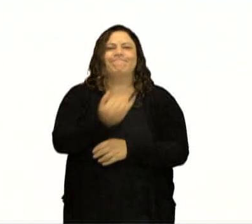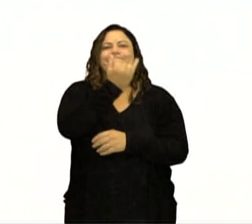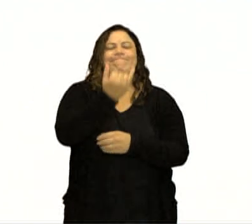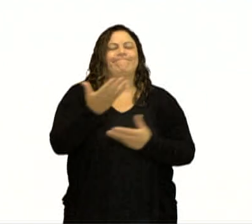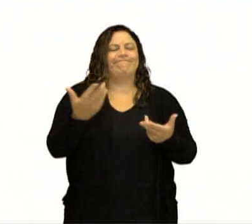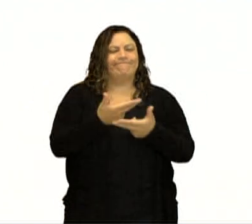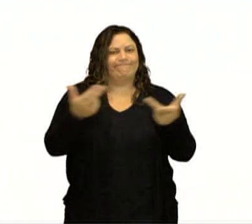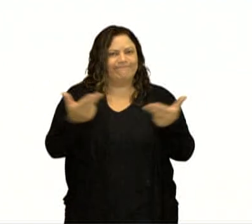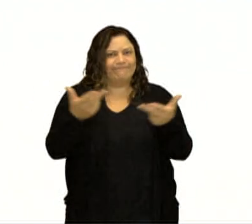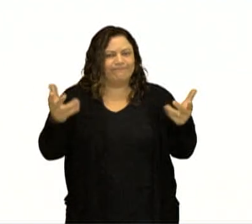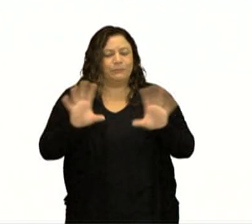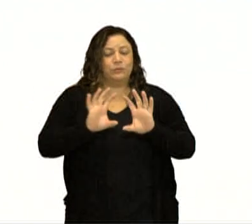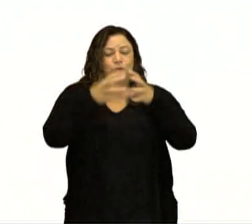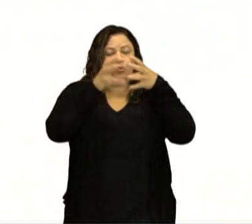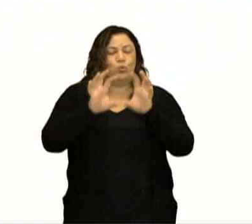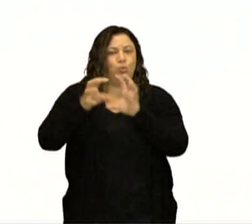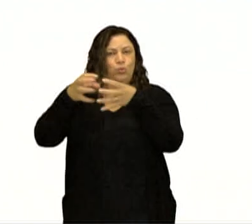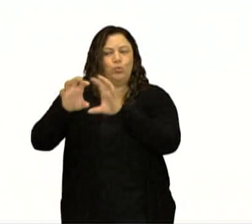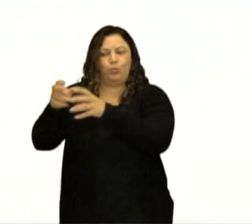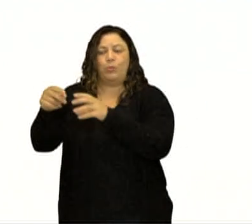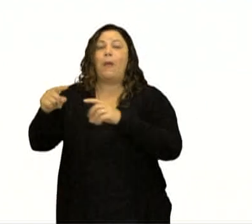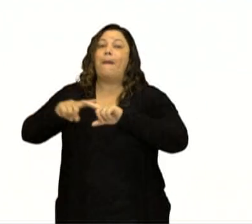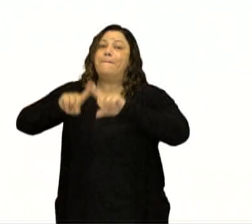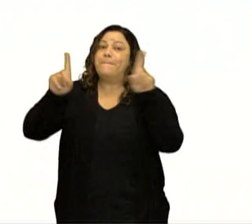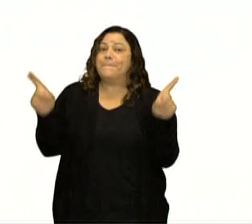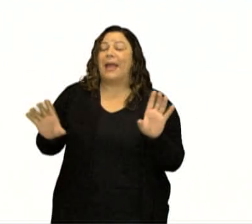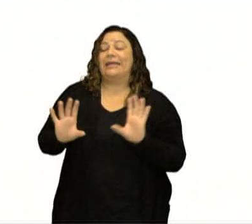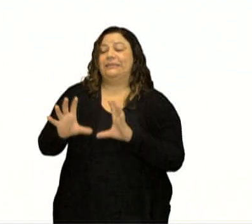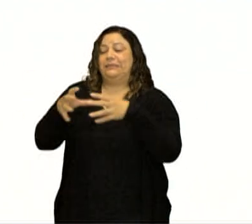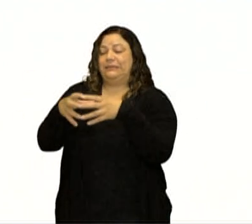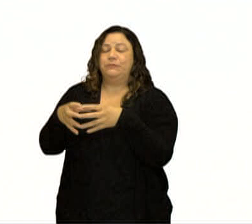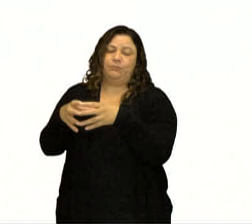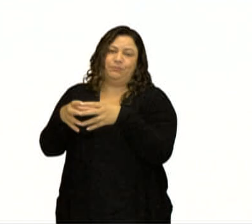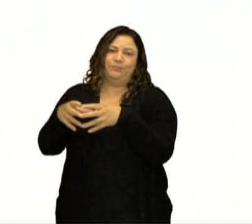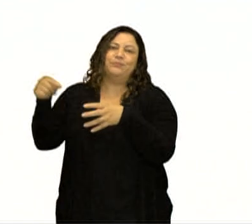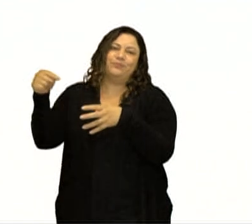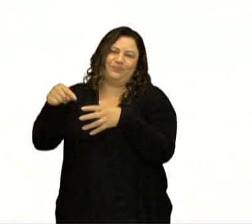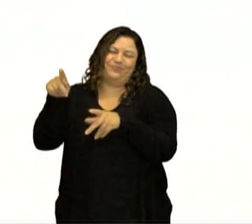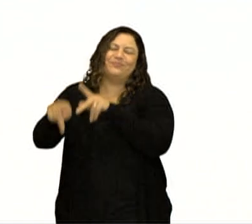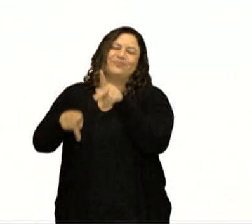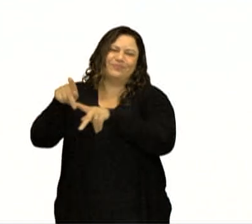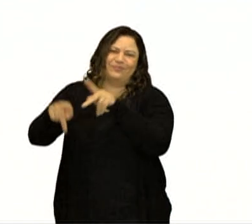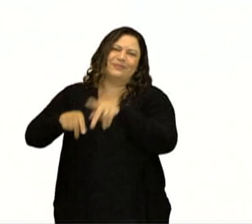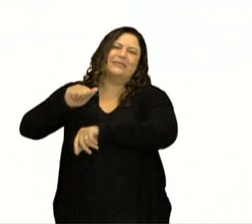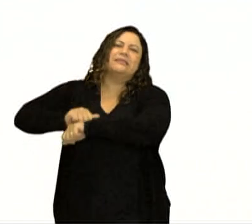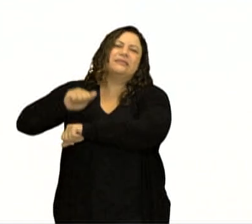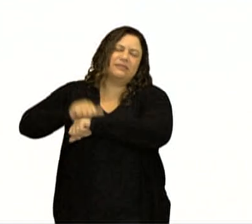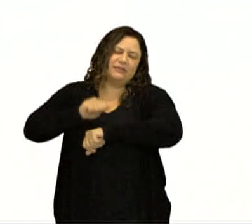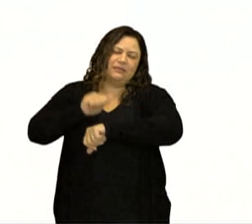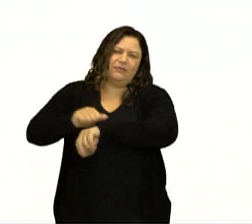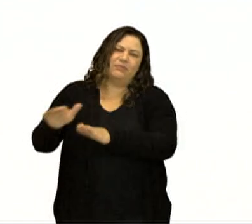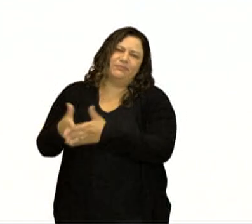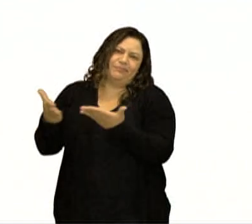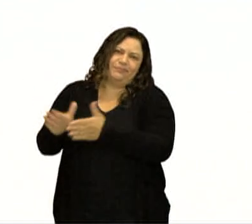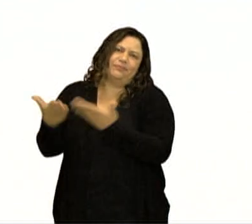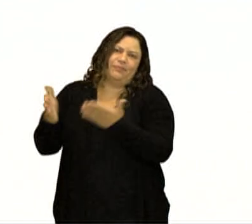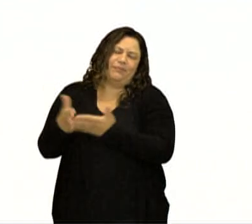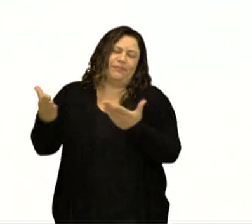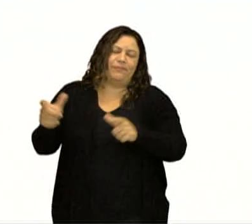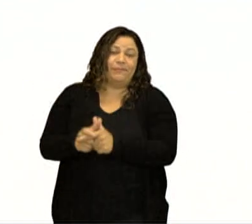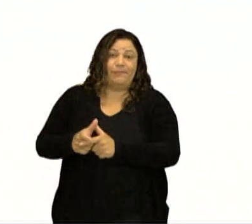grupos tinham privilégios, a população russa ela enfrentava miséria. Essa situação ela gera uma das